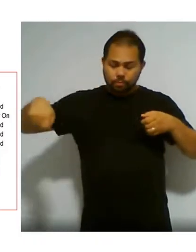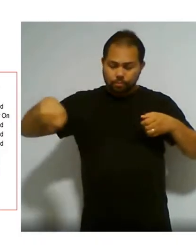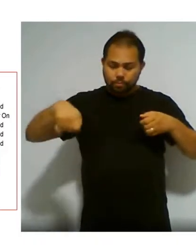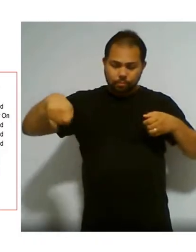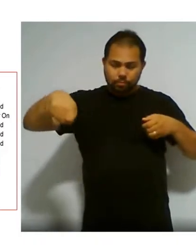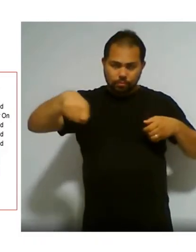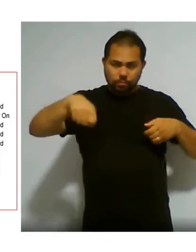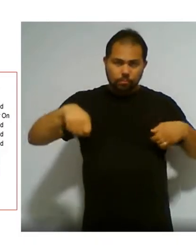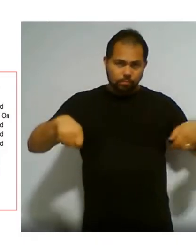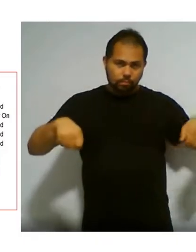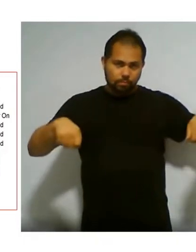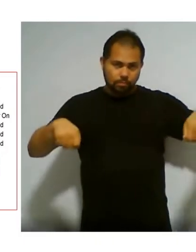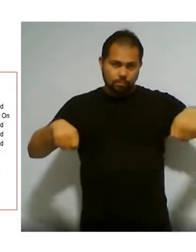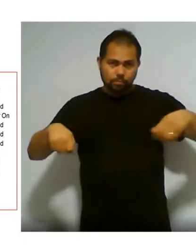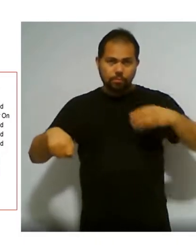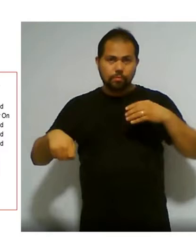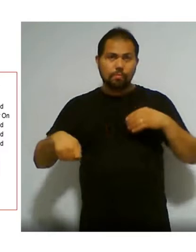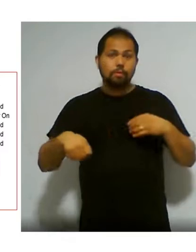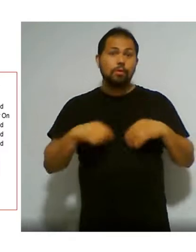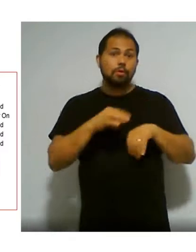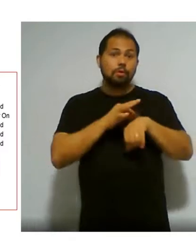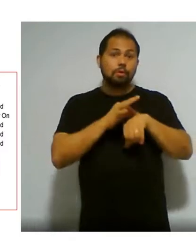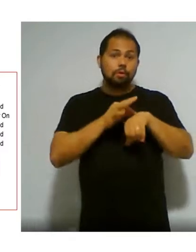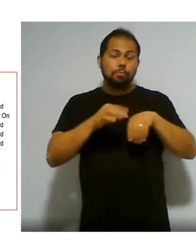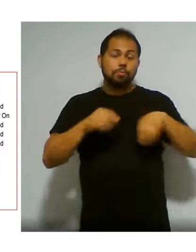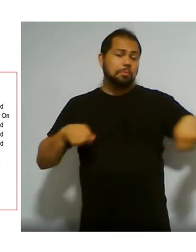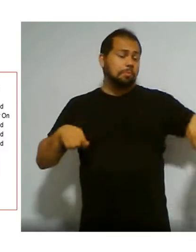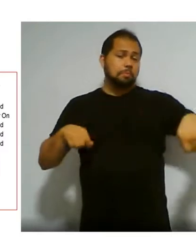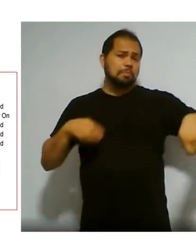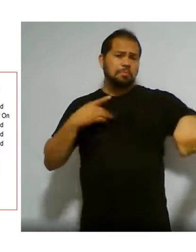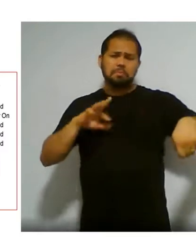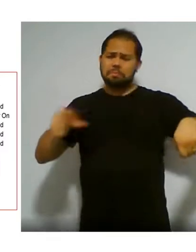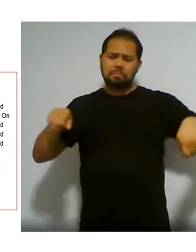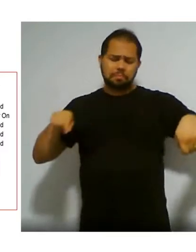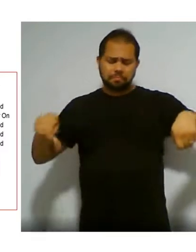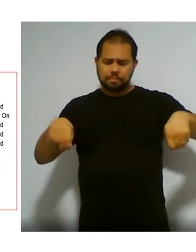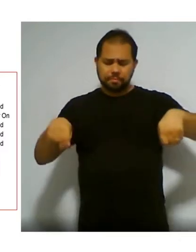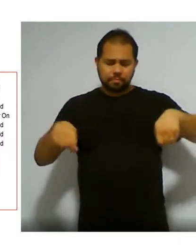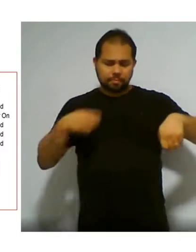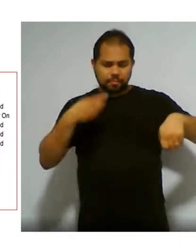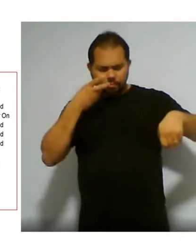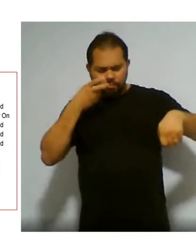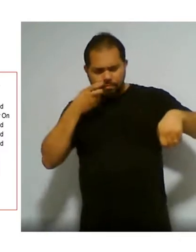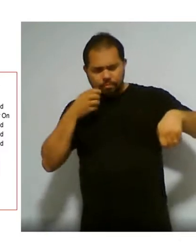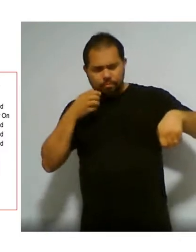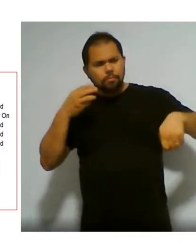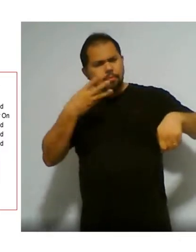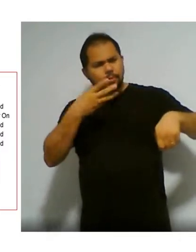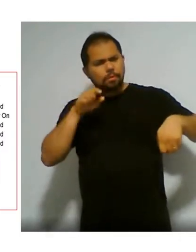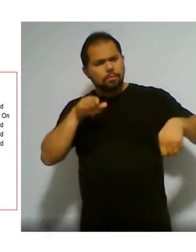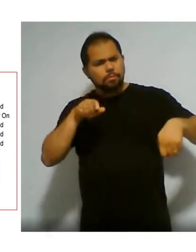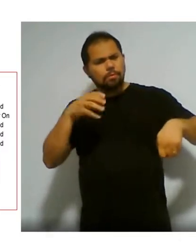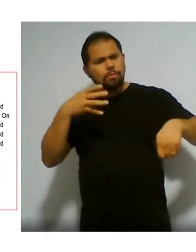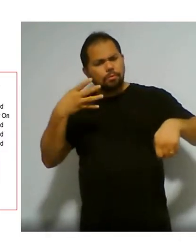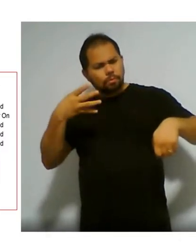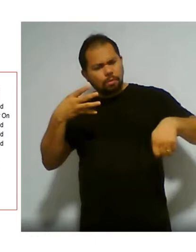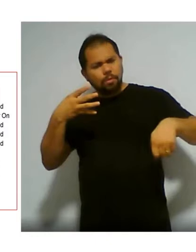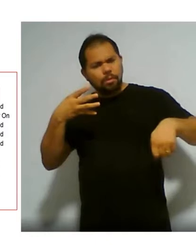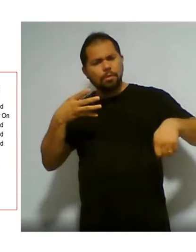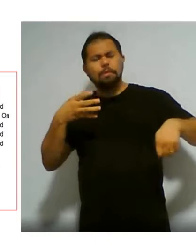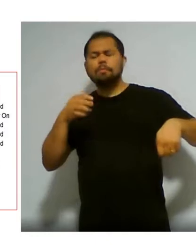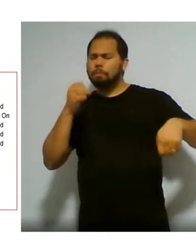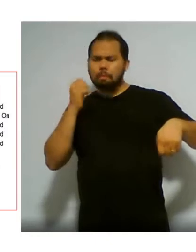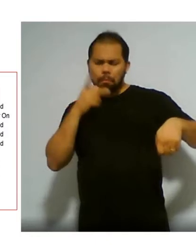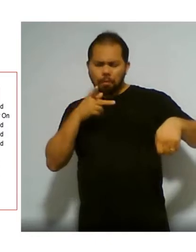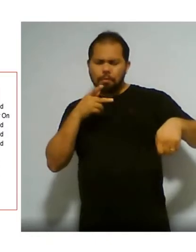fios pretos aqui, que são todos terra, e vejo quanto me dá na tela, 3.42 volts. Tá ok, tá aproximado, era para ser 3.3, tem um